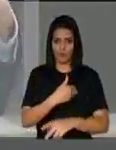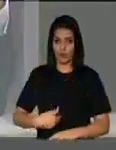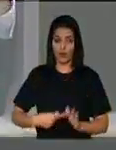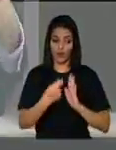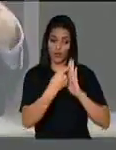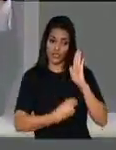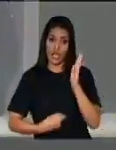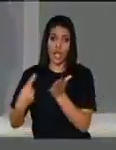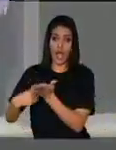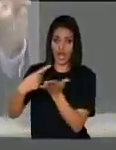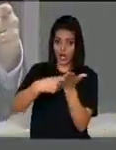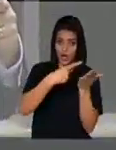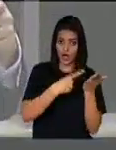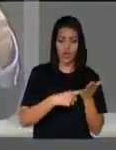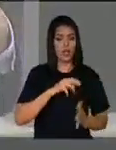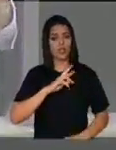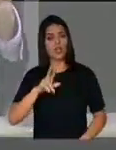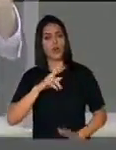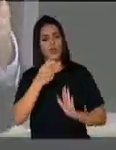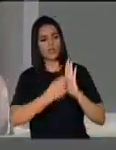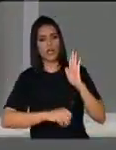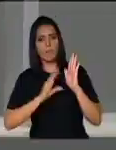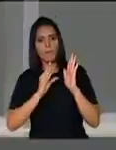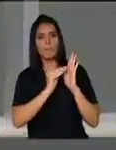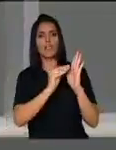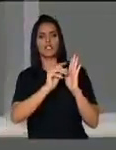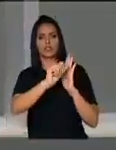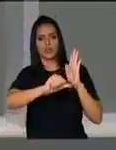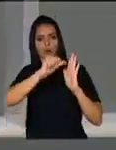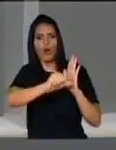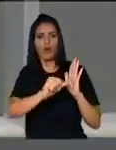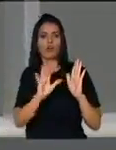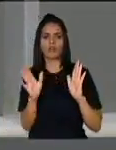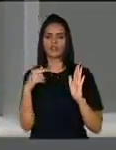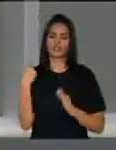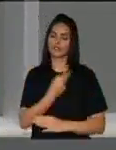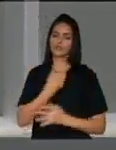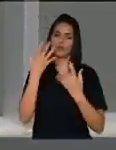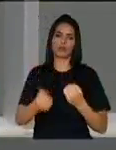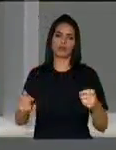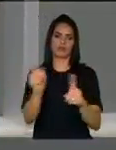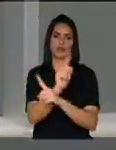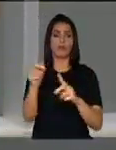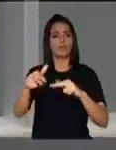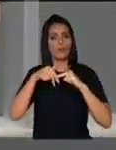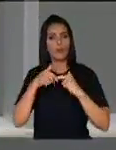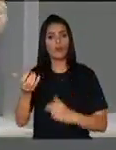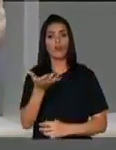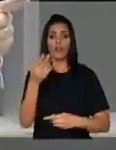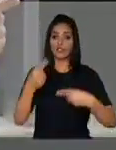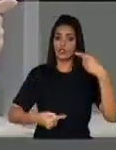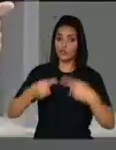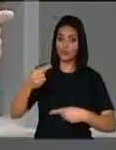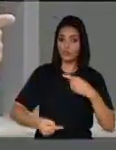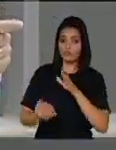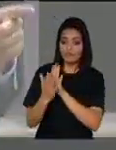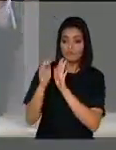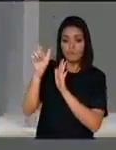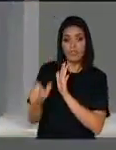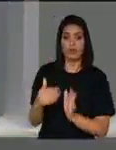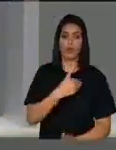e não de um texto alterado que nós não temos concordância. E é por isso que nós queremos discutir com o governo.